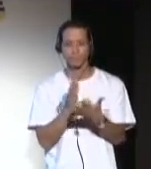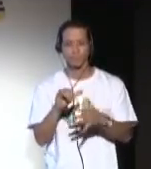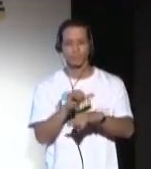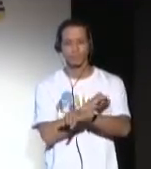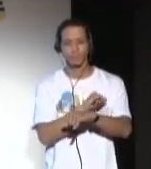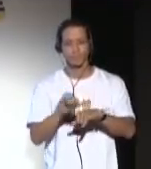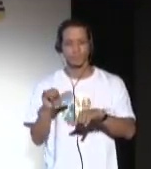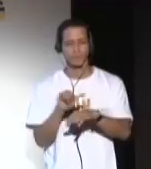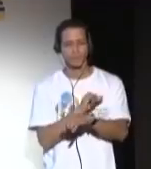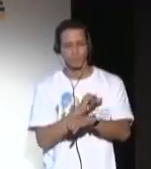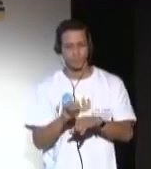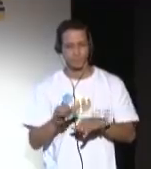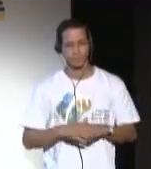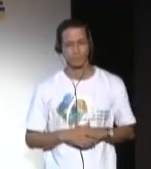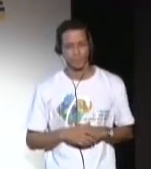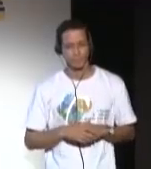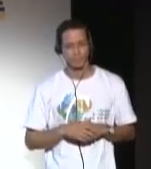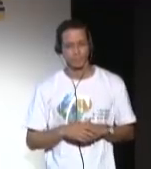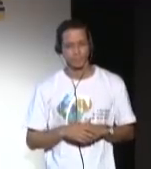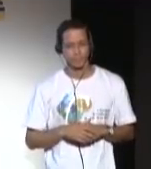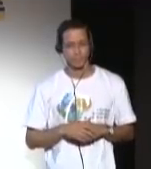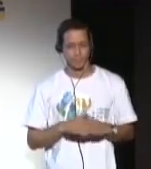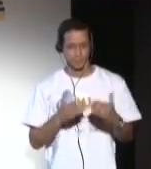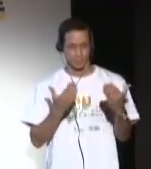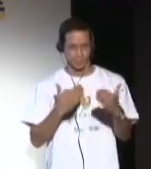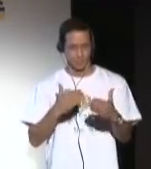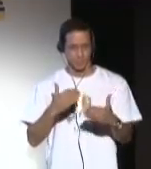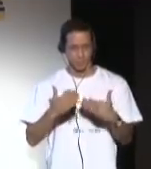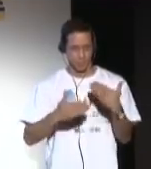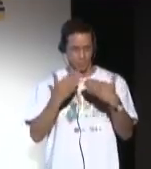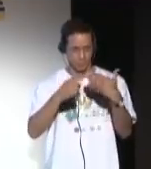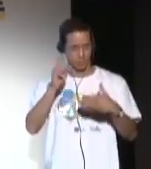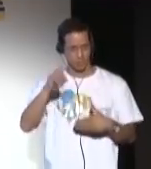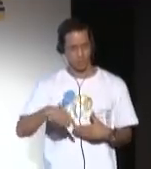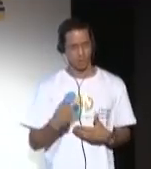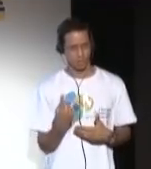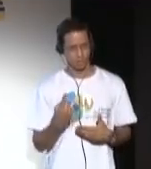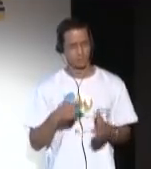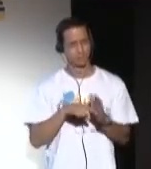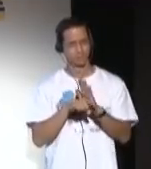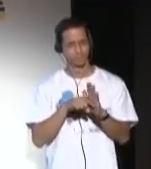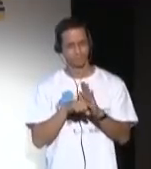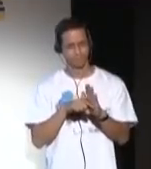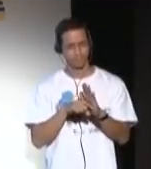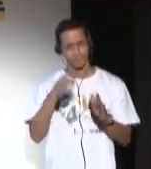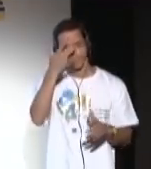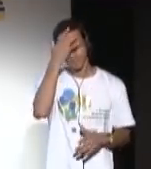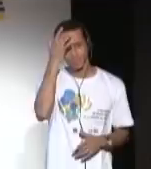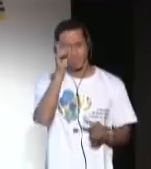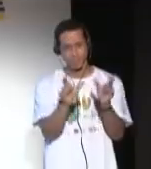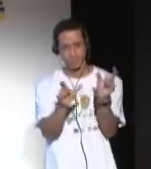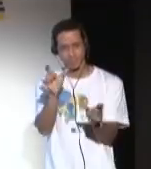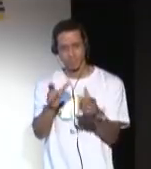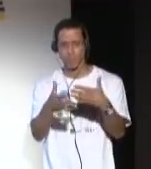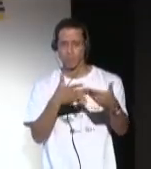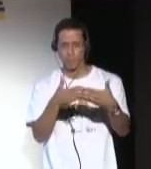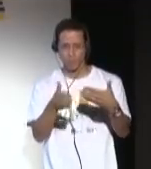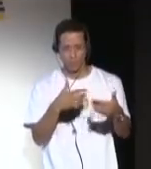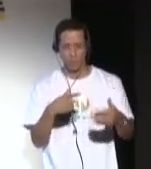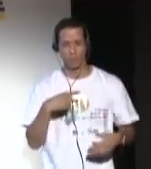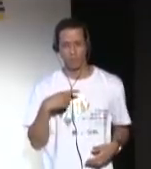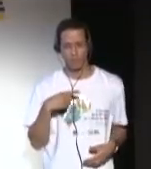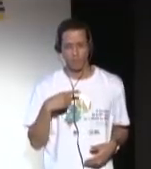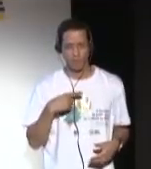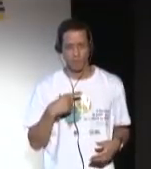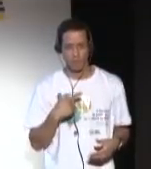estratégias. A avaliação formativa é uma delas. Então, o que isso quer dizer? Quando uma pessoa, qualquer um,